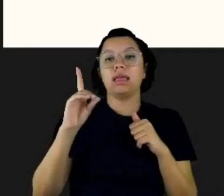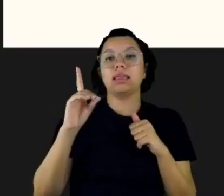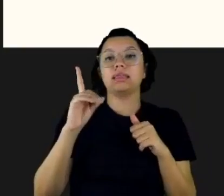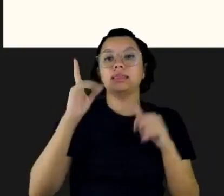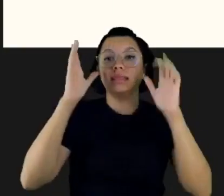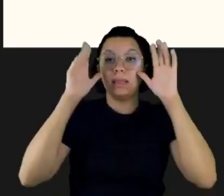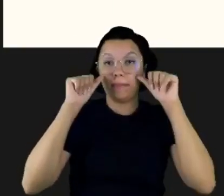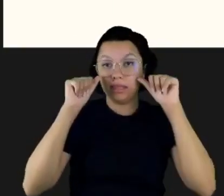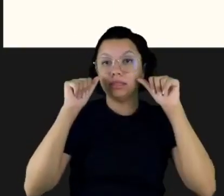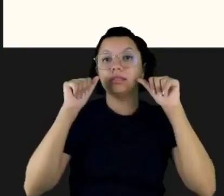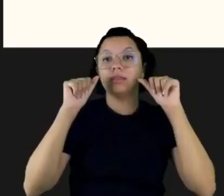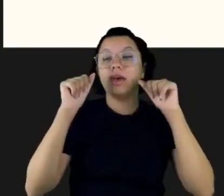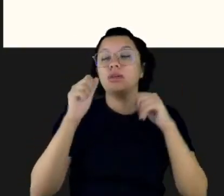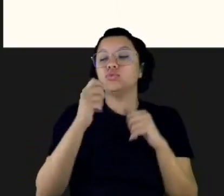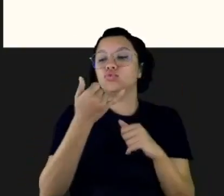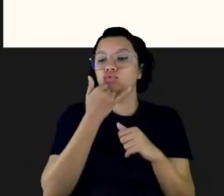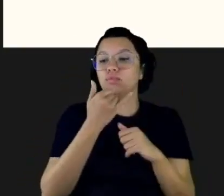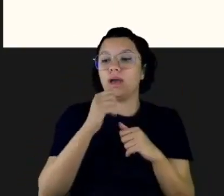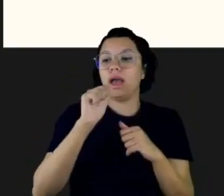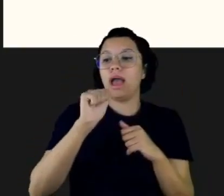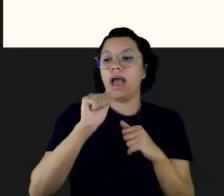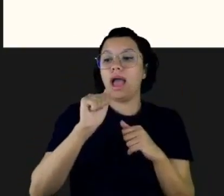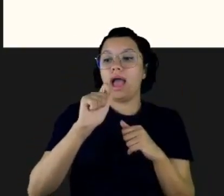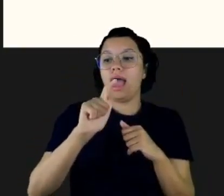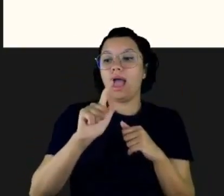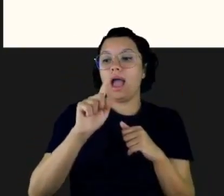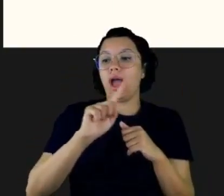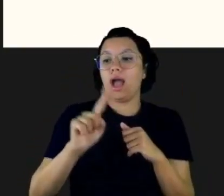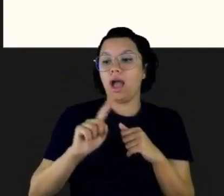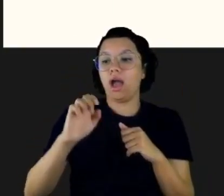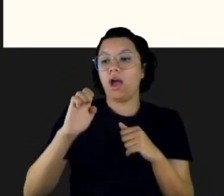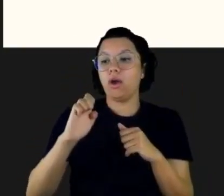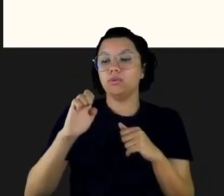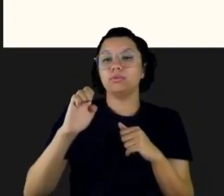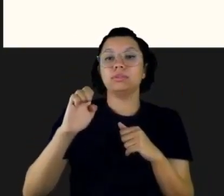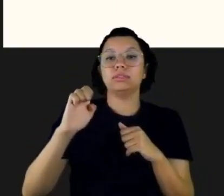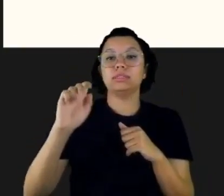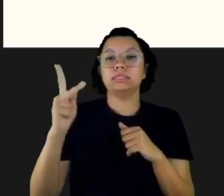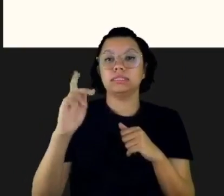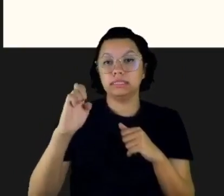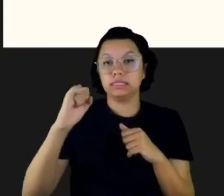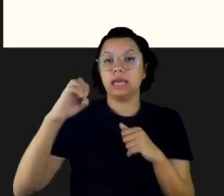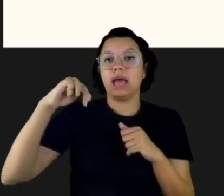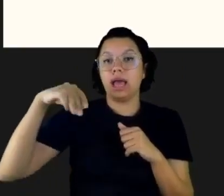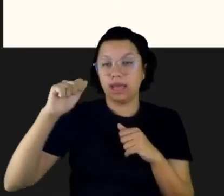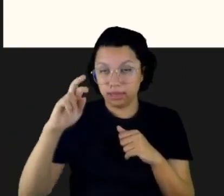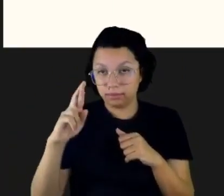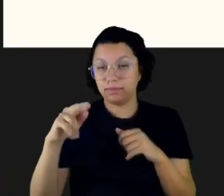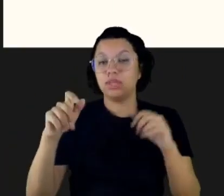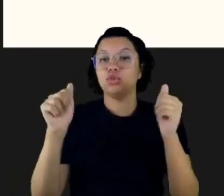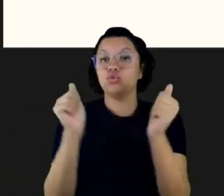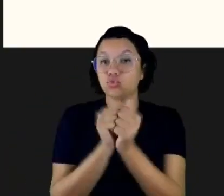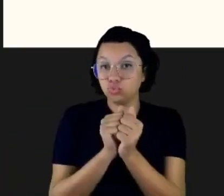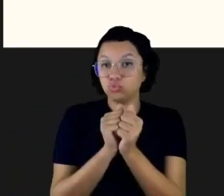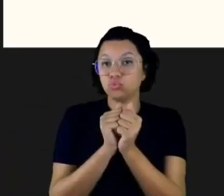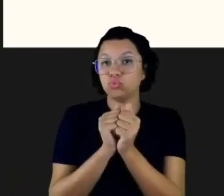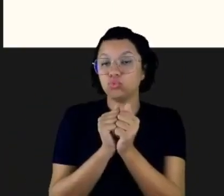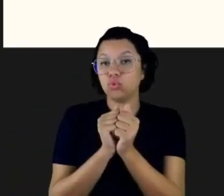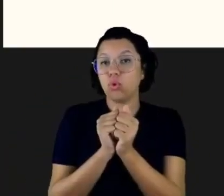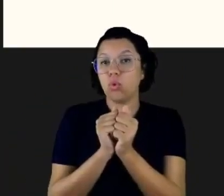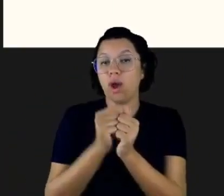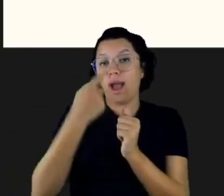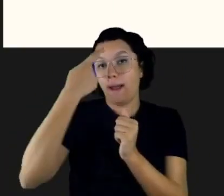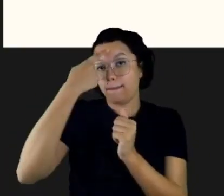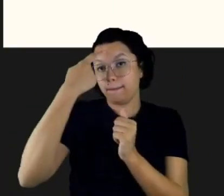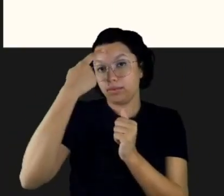gente tem também a demência por doença de Parkinson. O idoso, quando tem o Parkinson, é comum, com o avanço